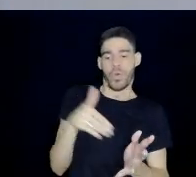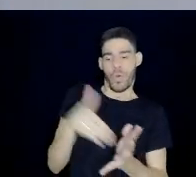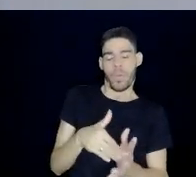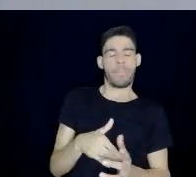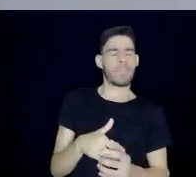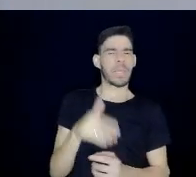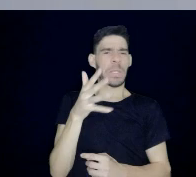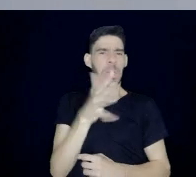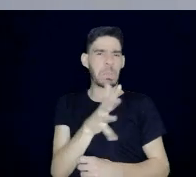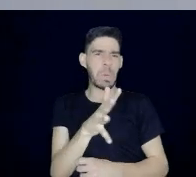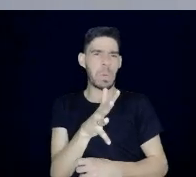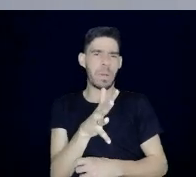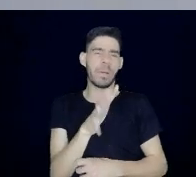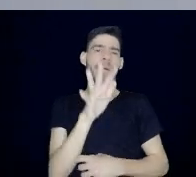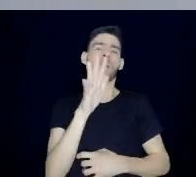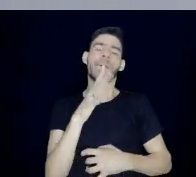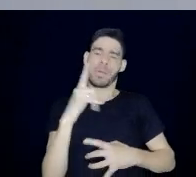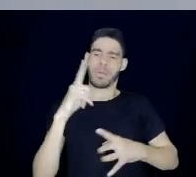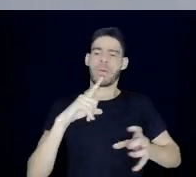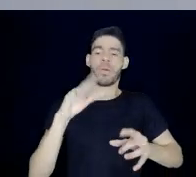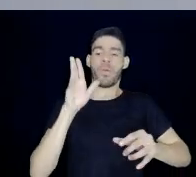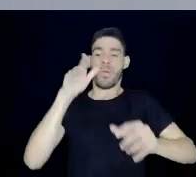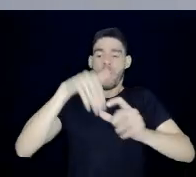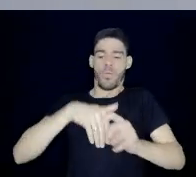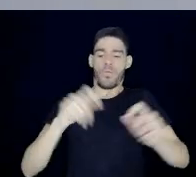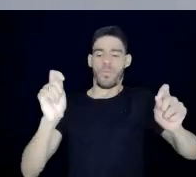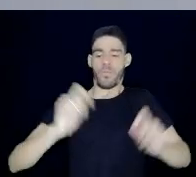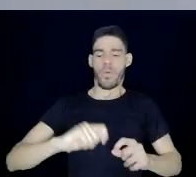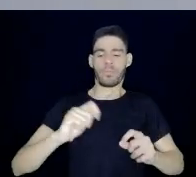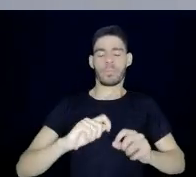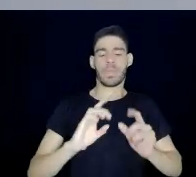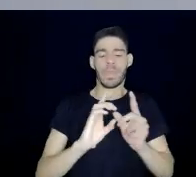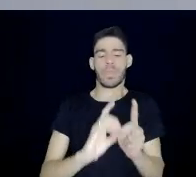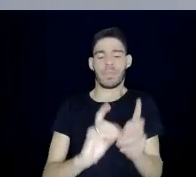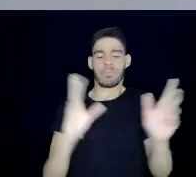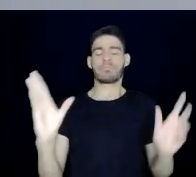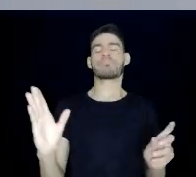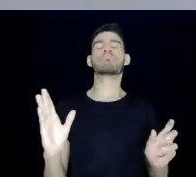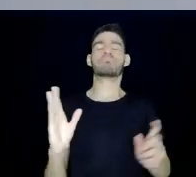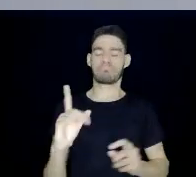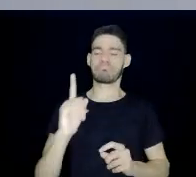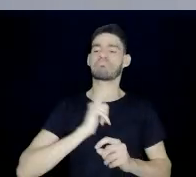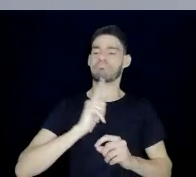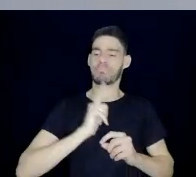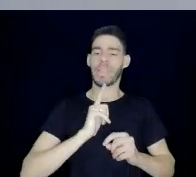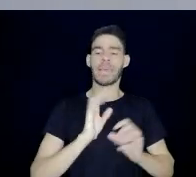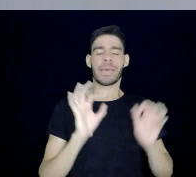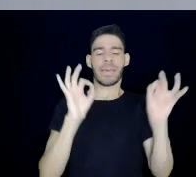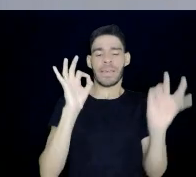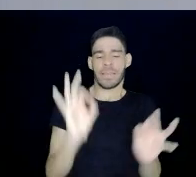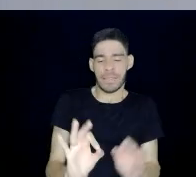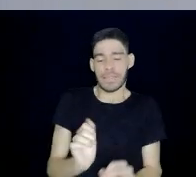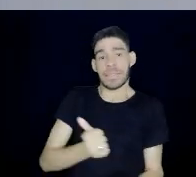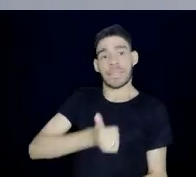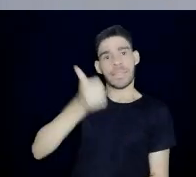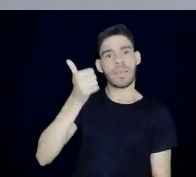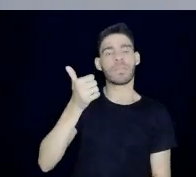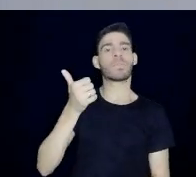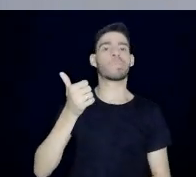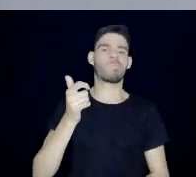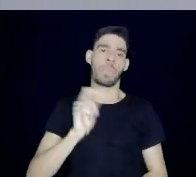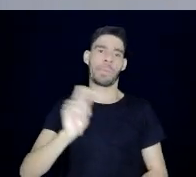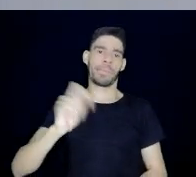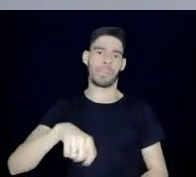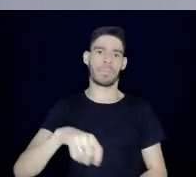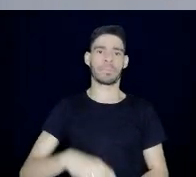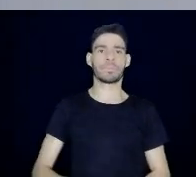minimamente razoável para que o exercício do voto e o exercício da democracia fossem realizados da melhor maneira, da